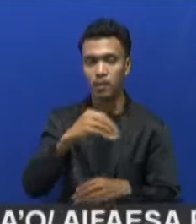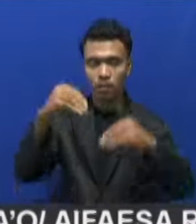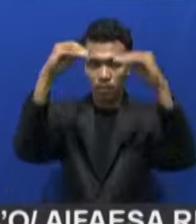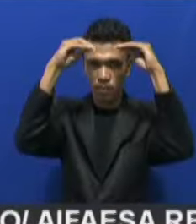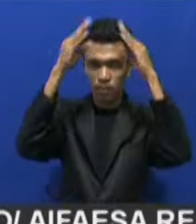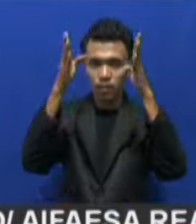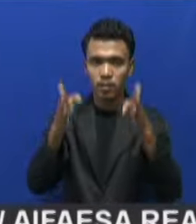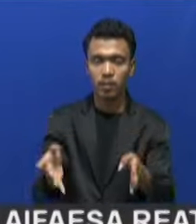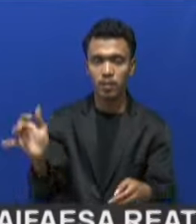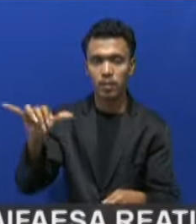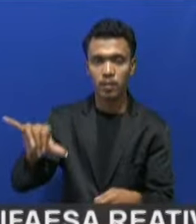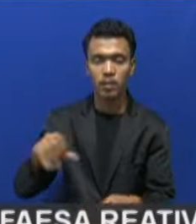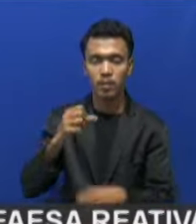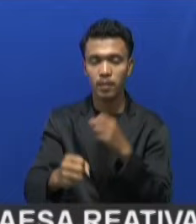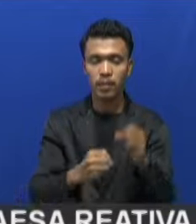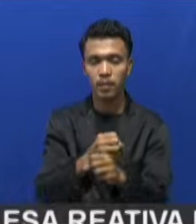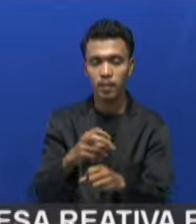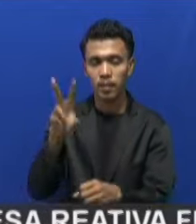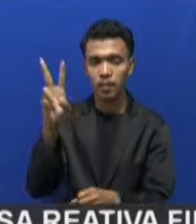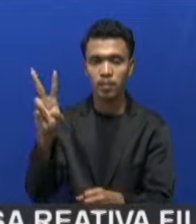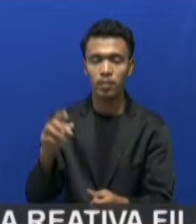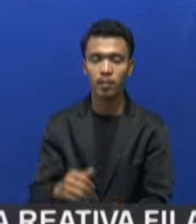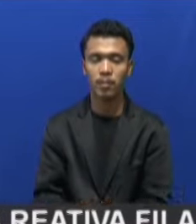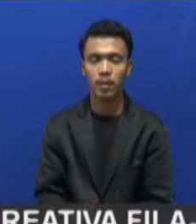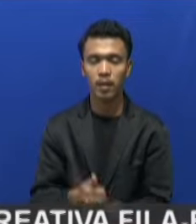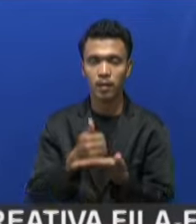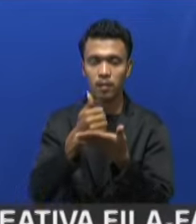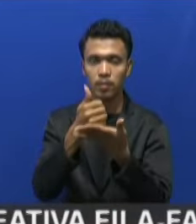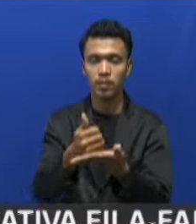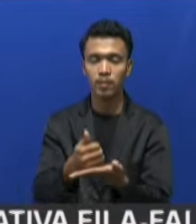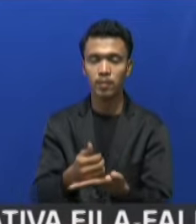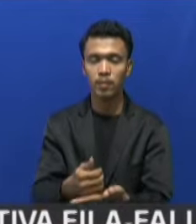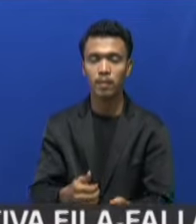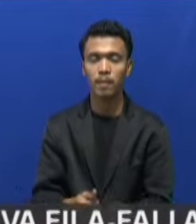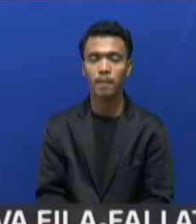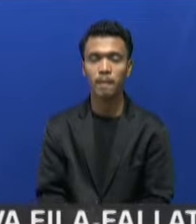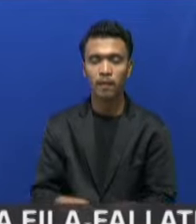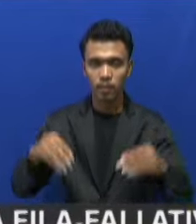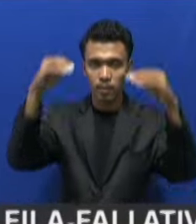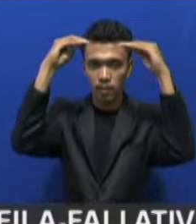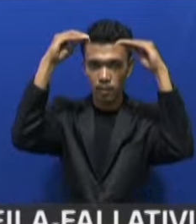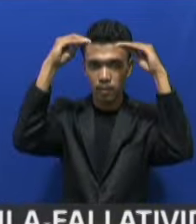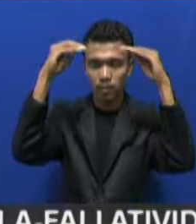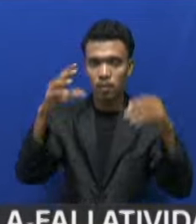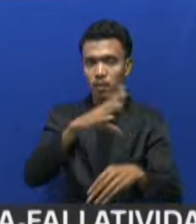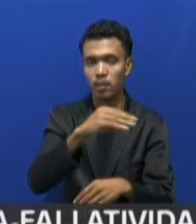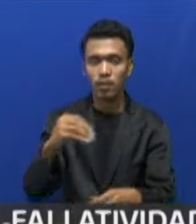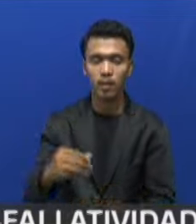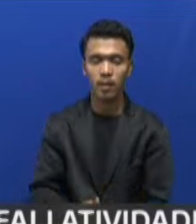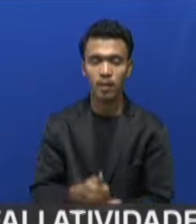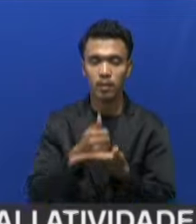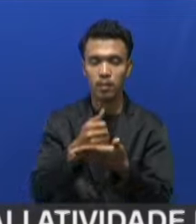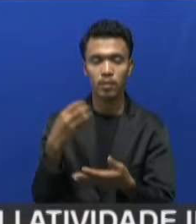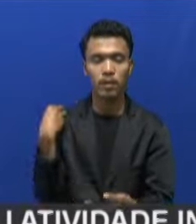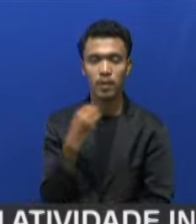maka durante tinangroa didika tabosrenyan holi hangori podi eduka